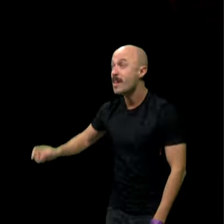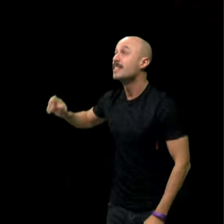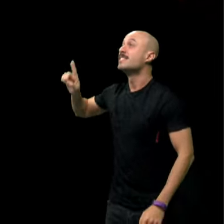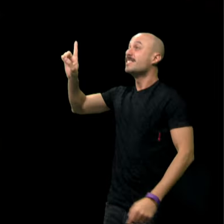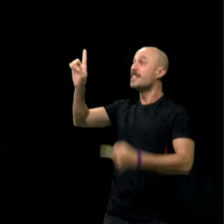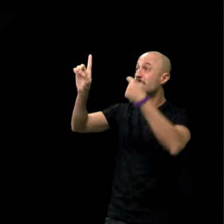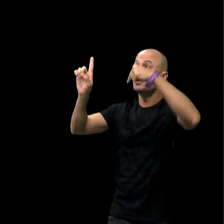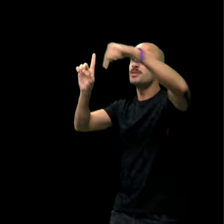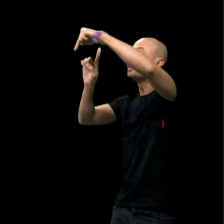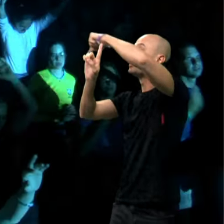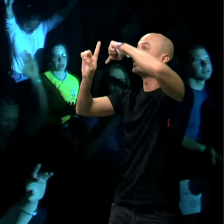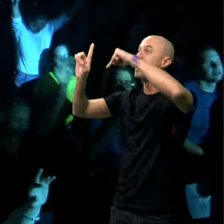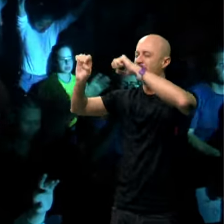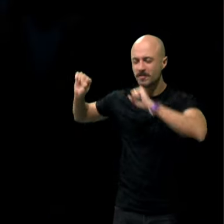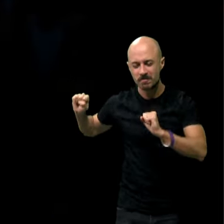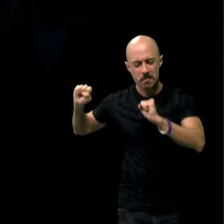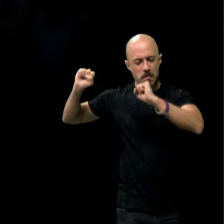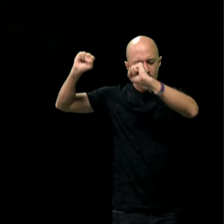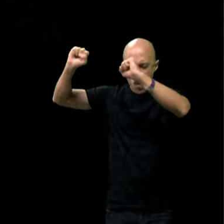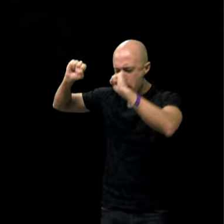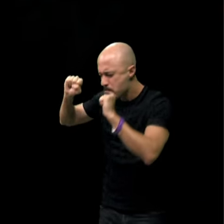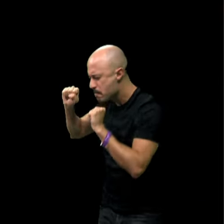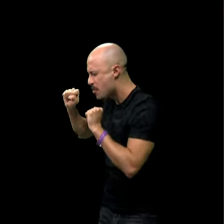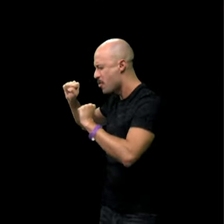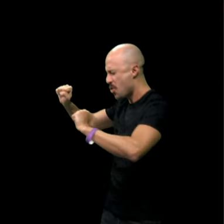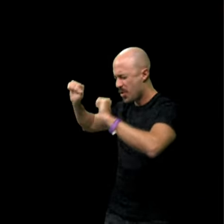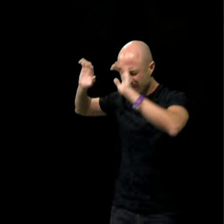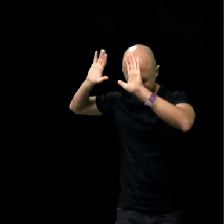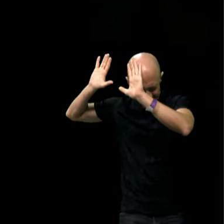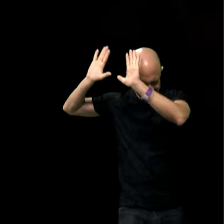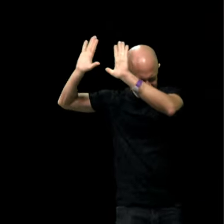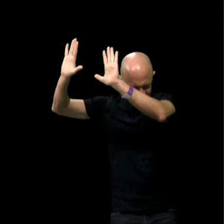canção. Santo é o Senhor